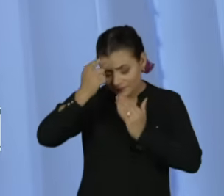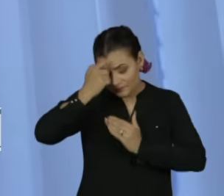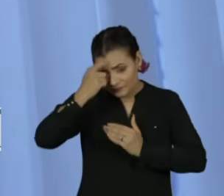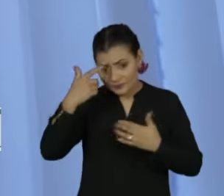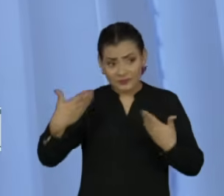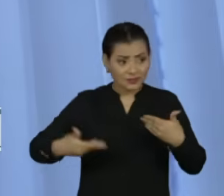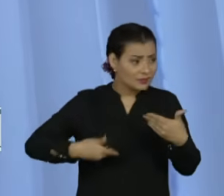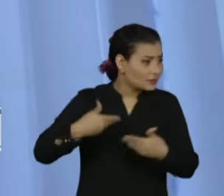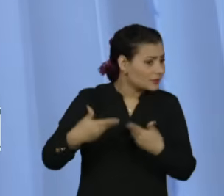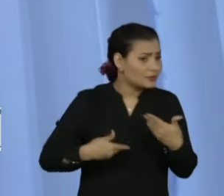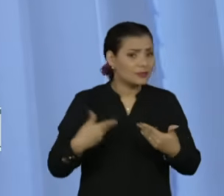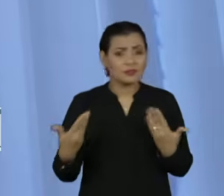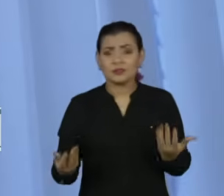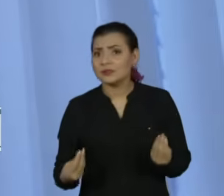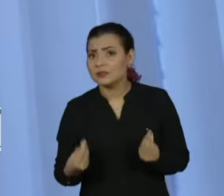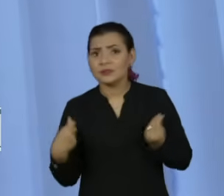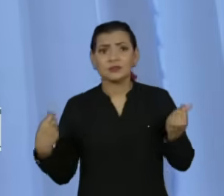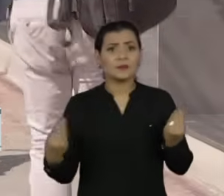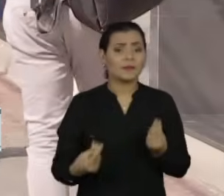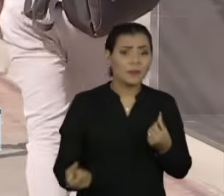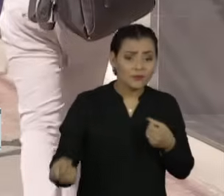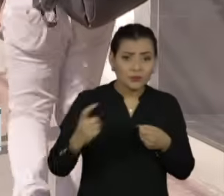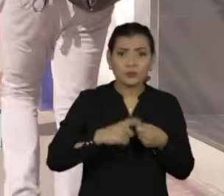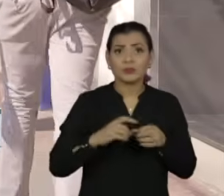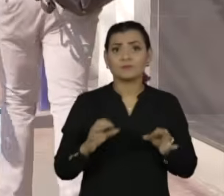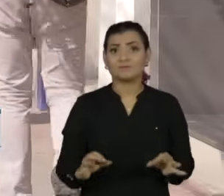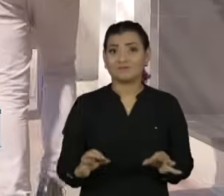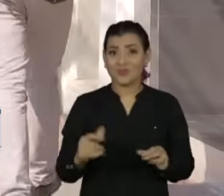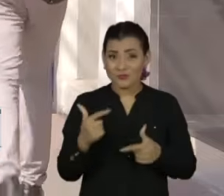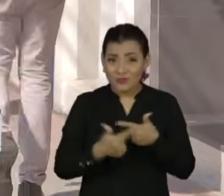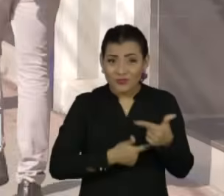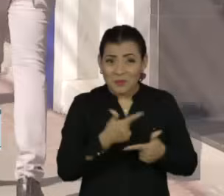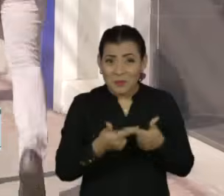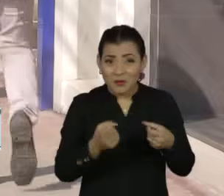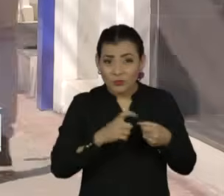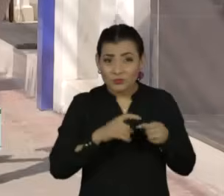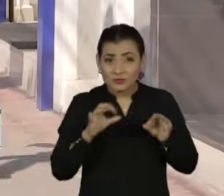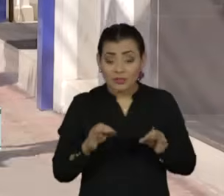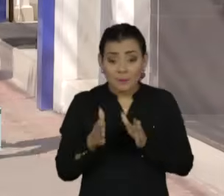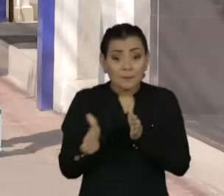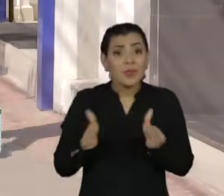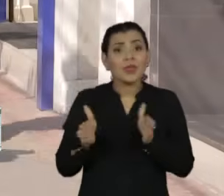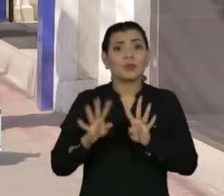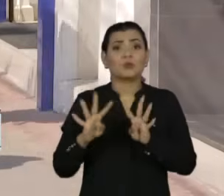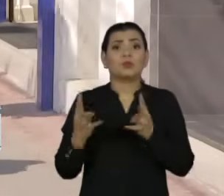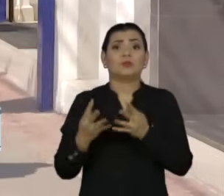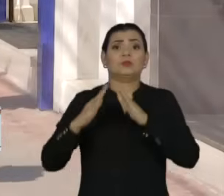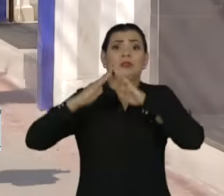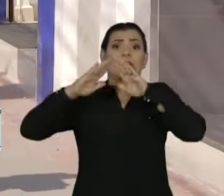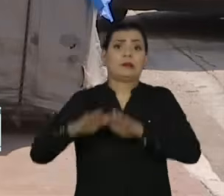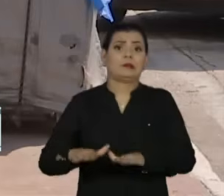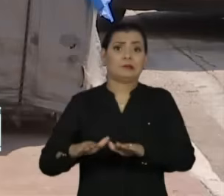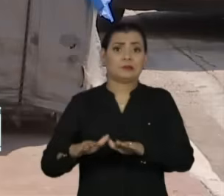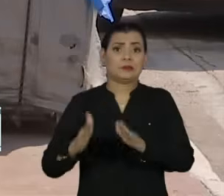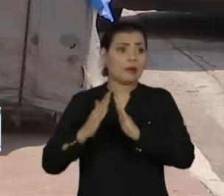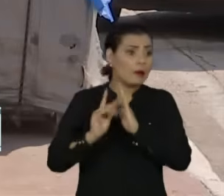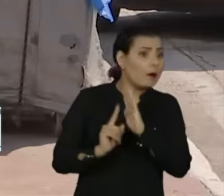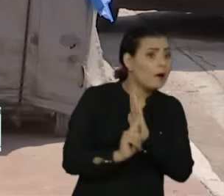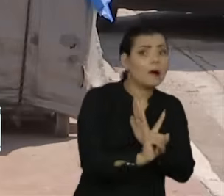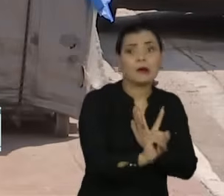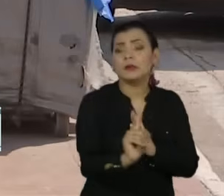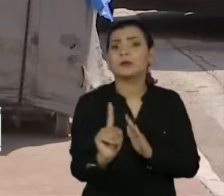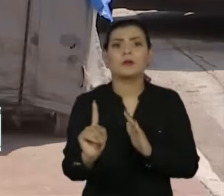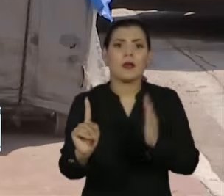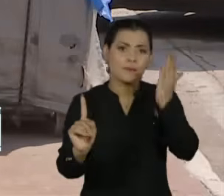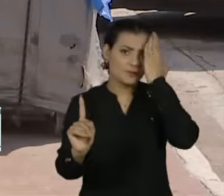poder ajudar nesse retorno. Voltar à rotina depois de um longo período de confinamento pode causar o que os